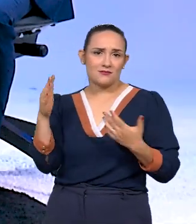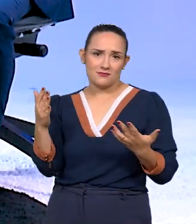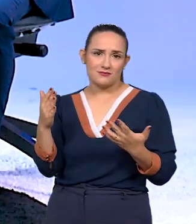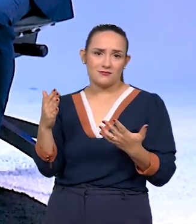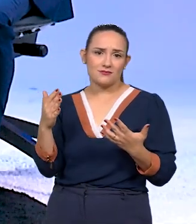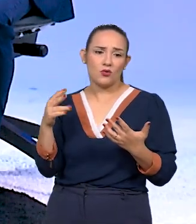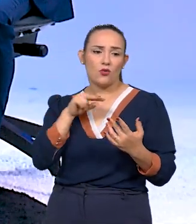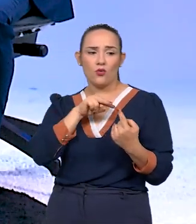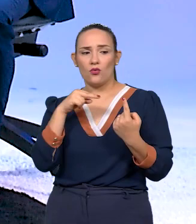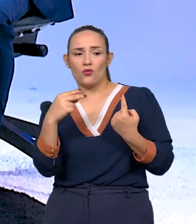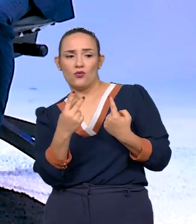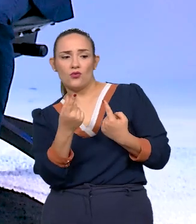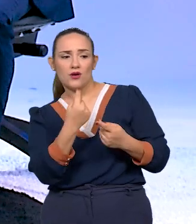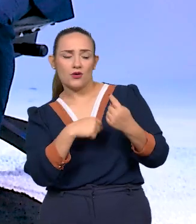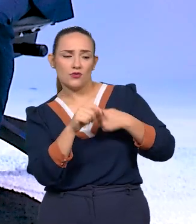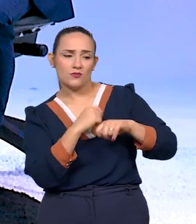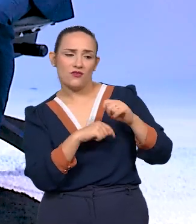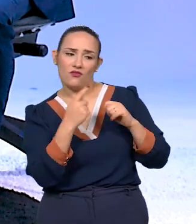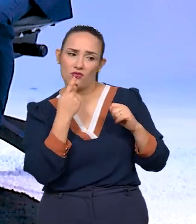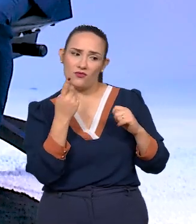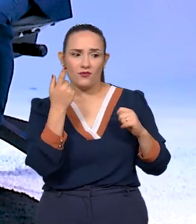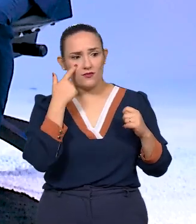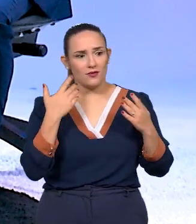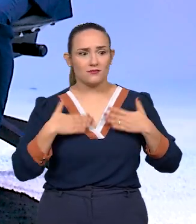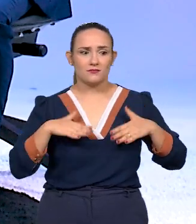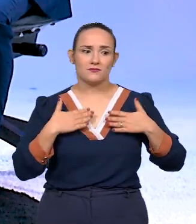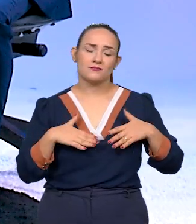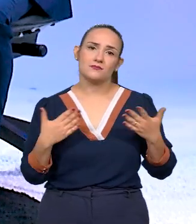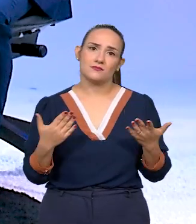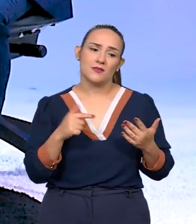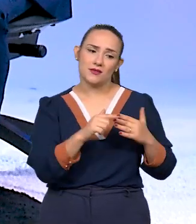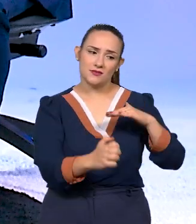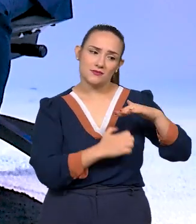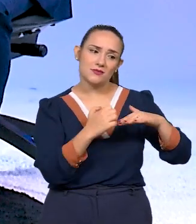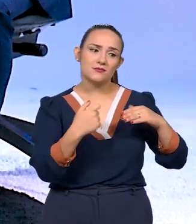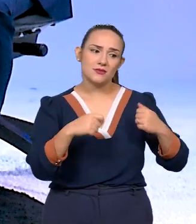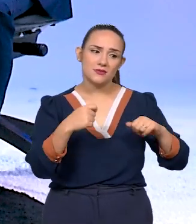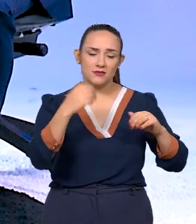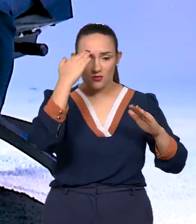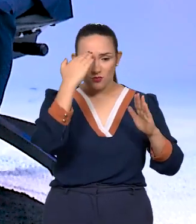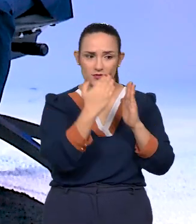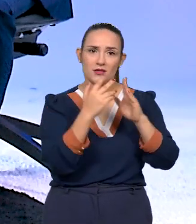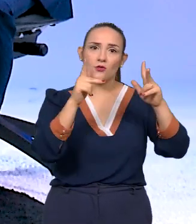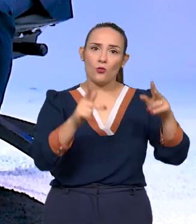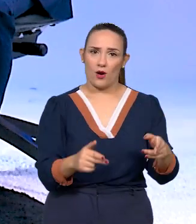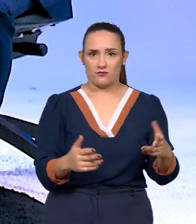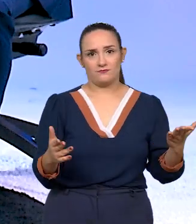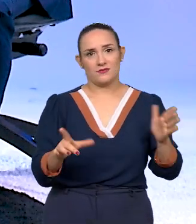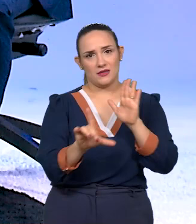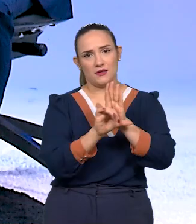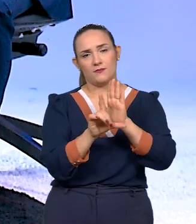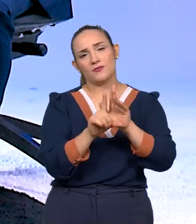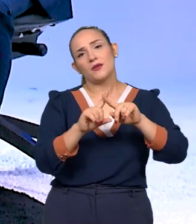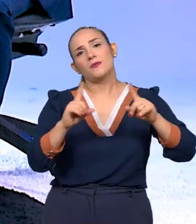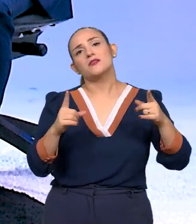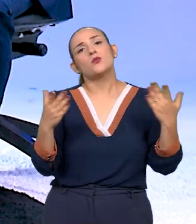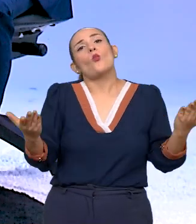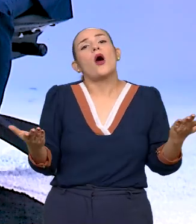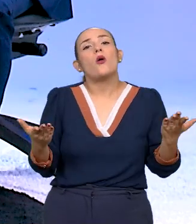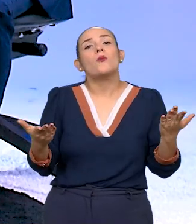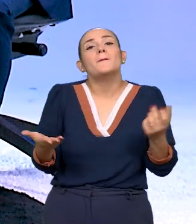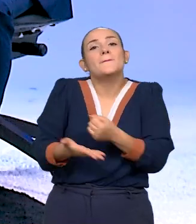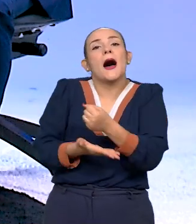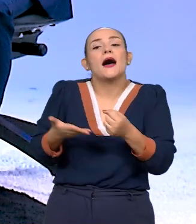peraí, vamos pacificar essa questão. Essas empresas precisam cumprir a mesma coisa. Né? Quais princípios, doutor, são analisados, são levados